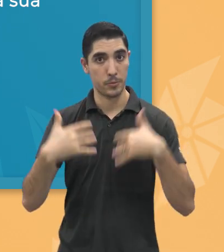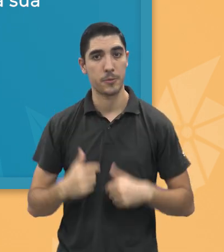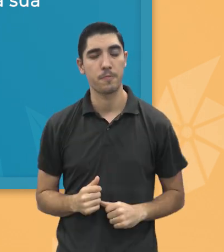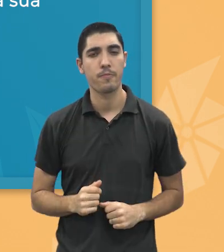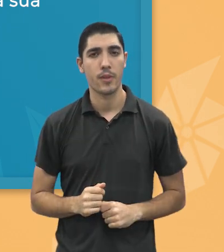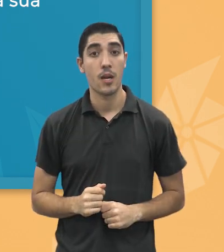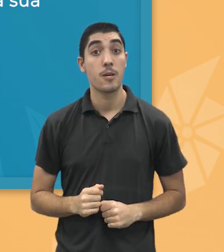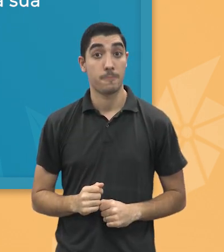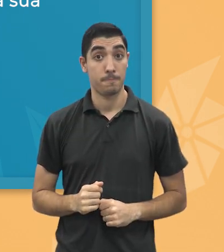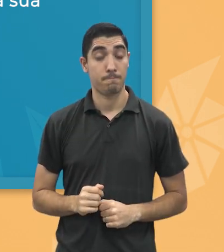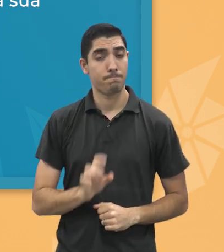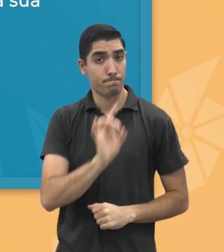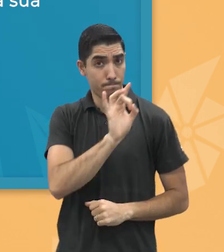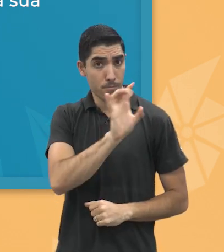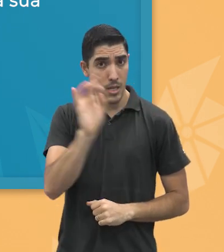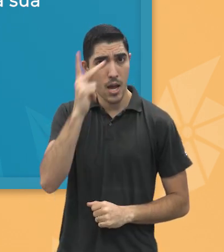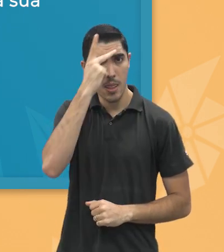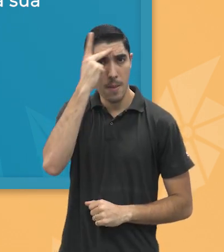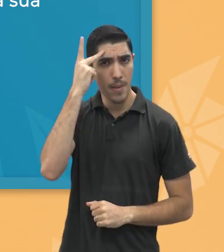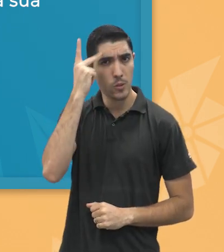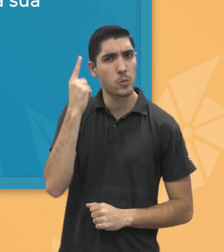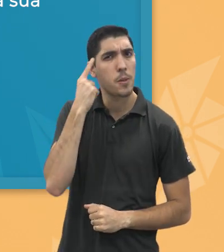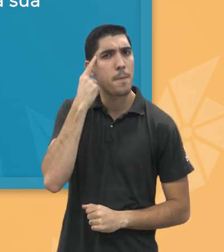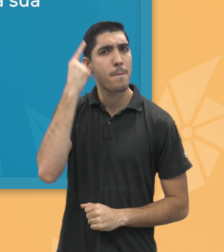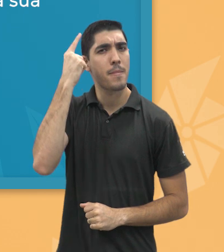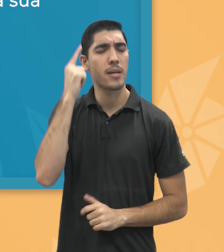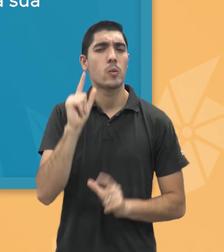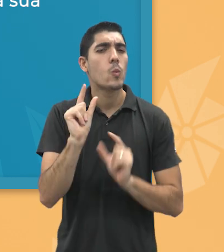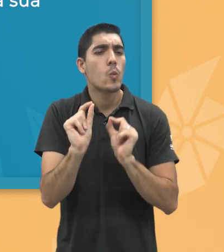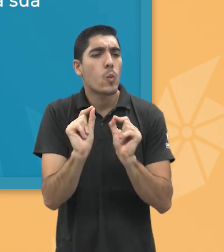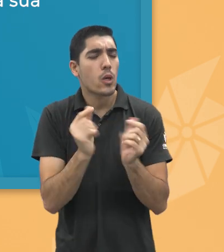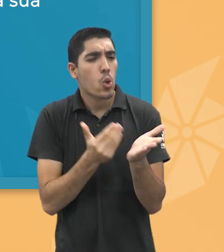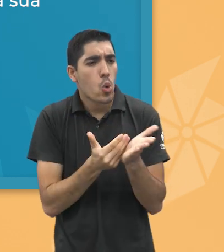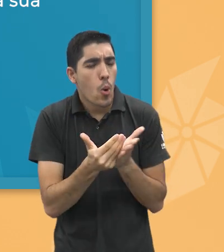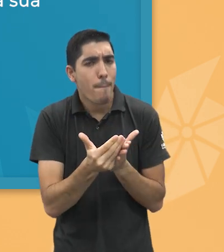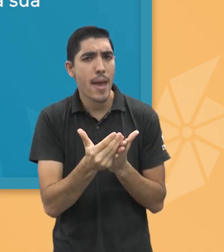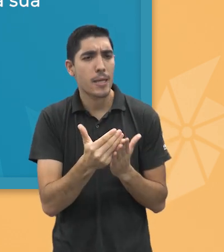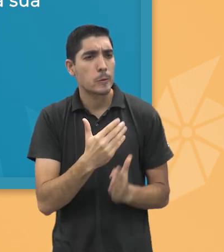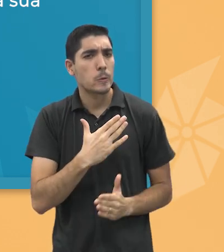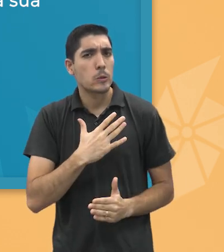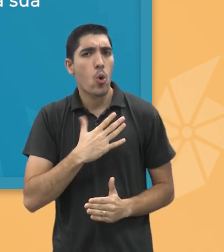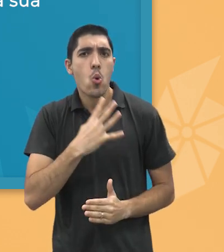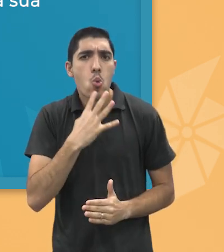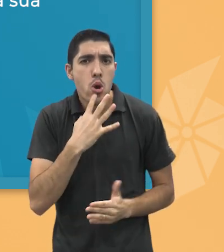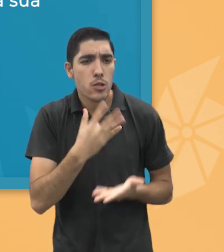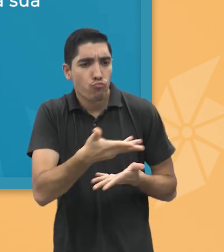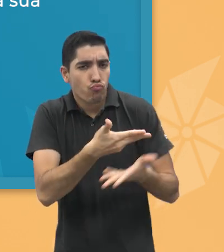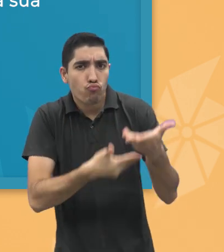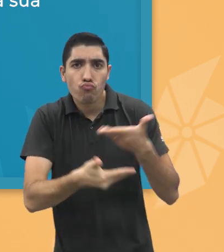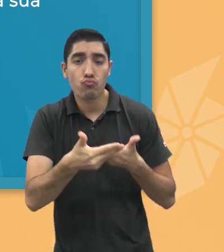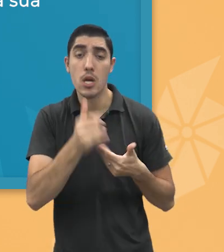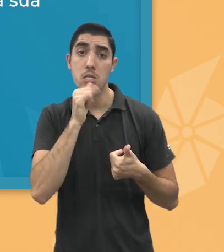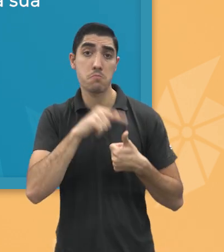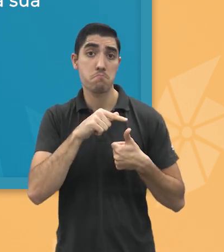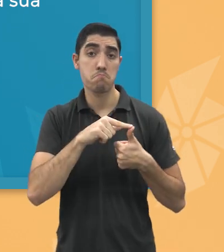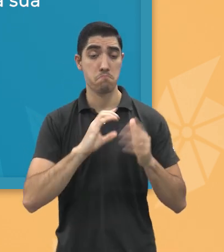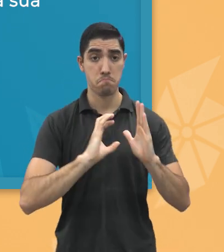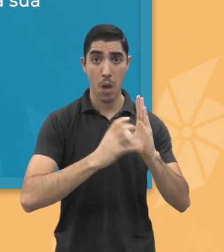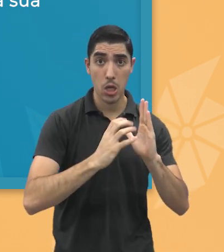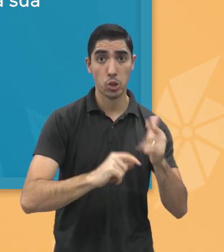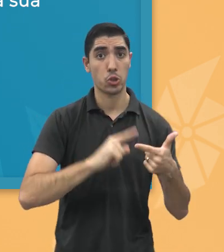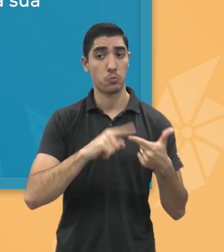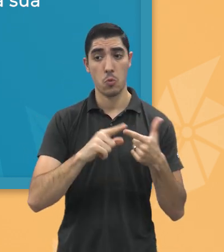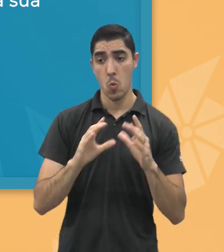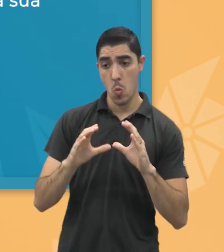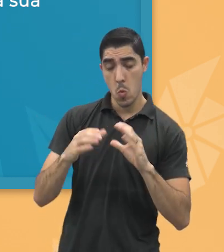a parte do mundo com que ele entra em contato. Seu partido, sua seita, a